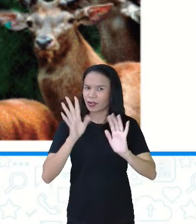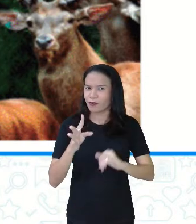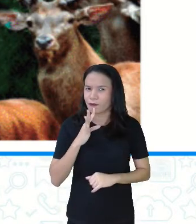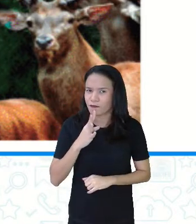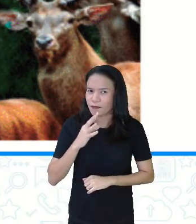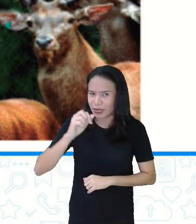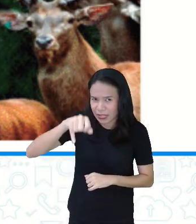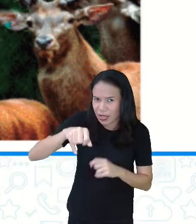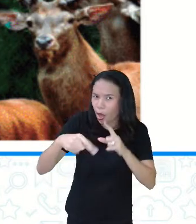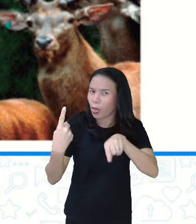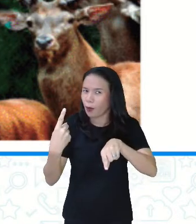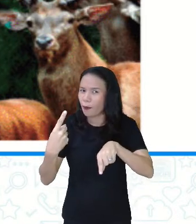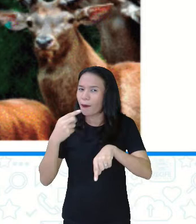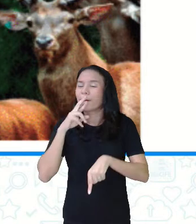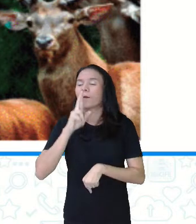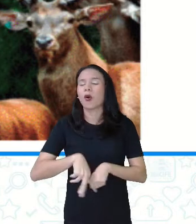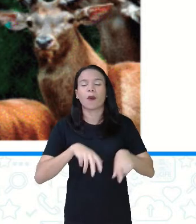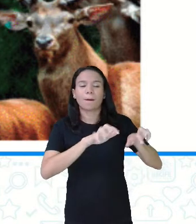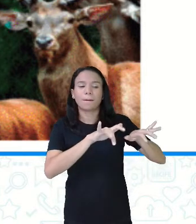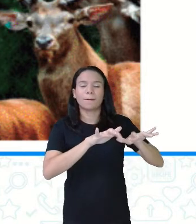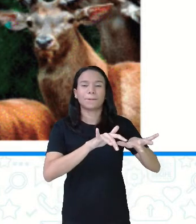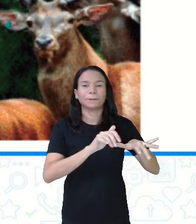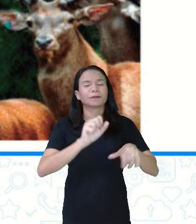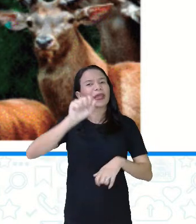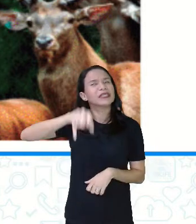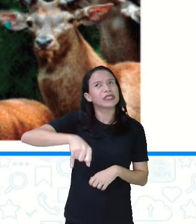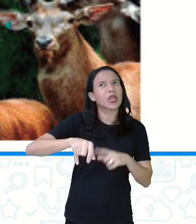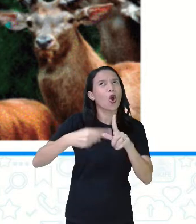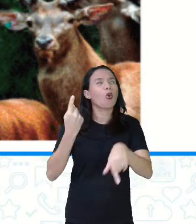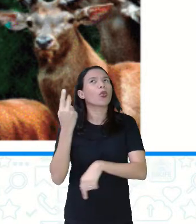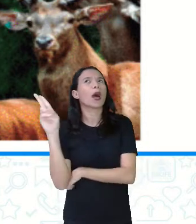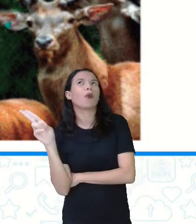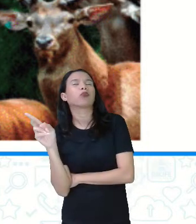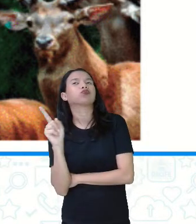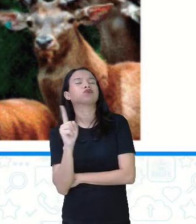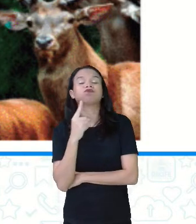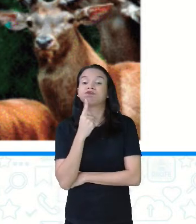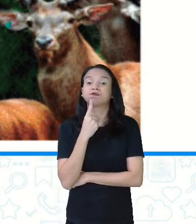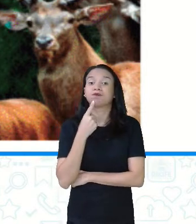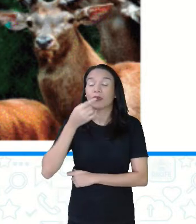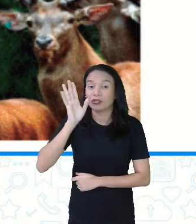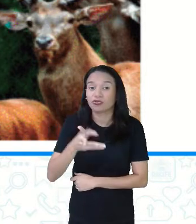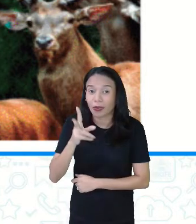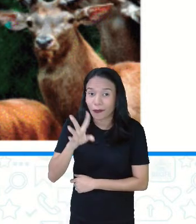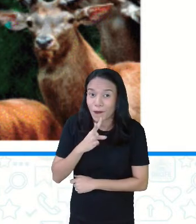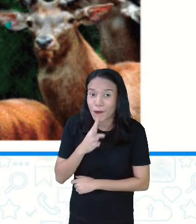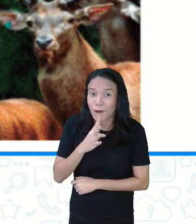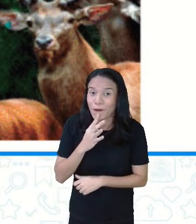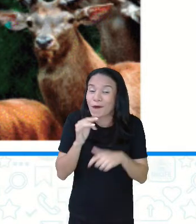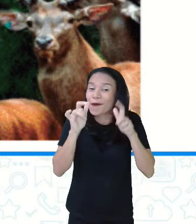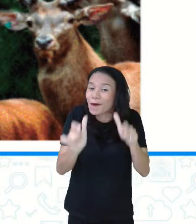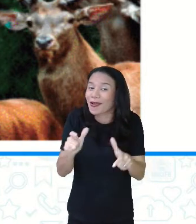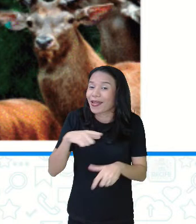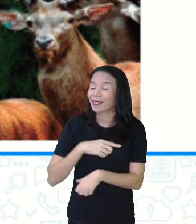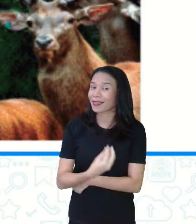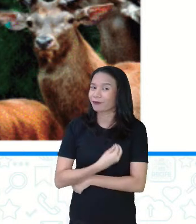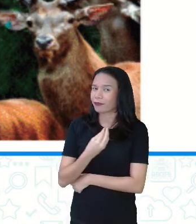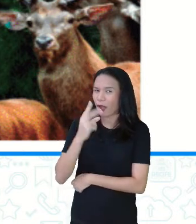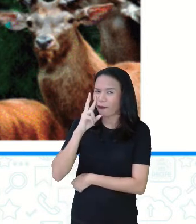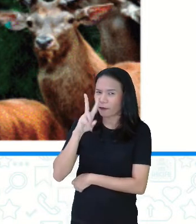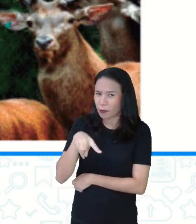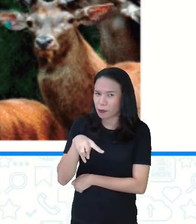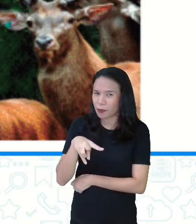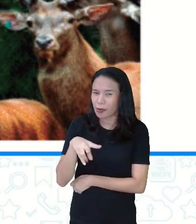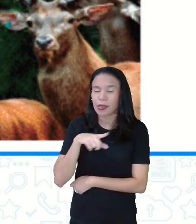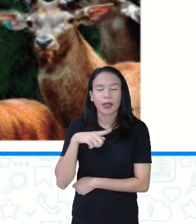ou não? Dá para responder no chat rapidinho, sim ou não. E se você já viu, onde você viu? Tem um lugar